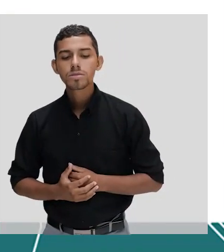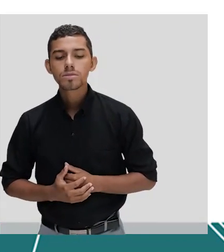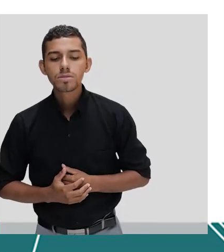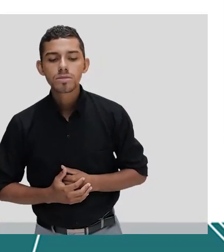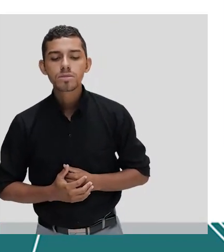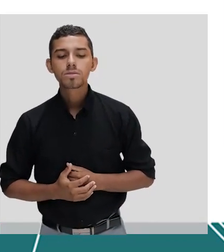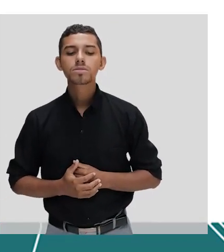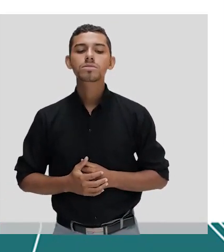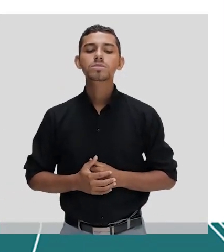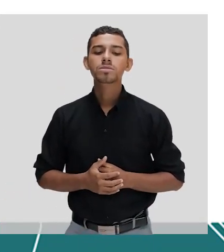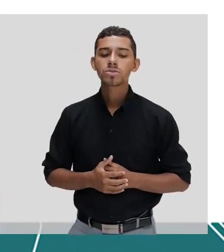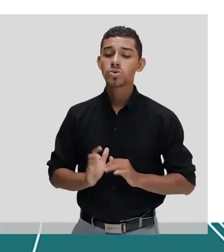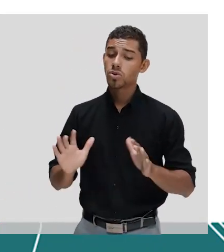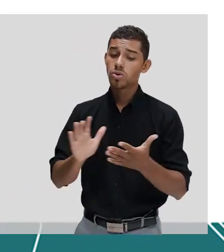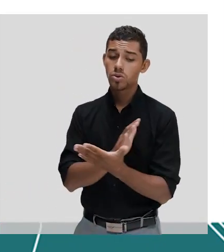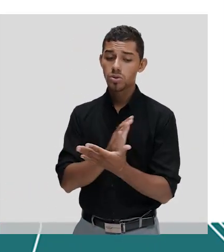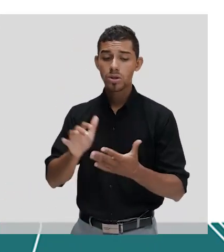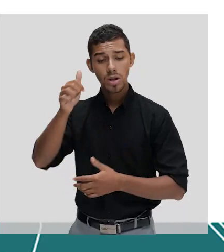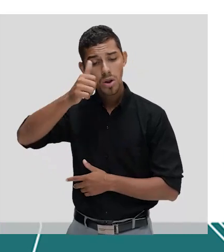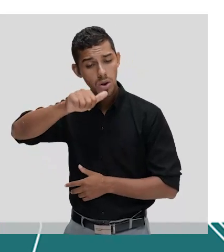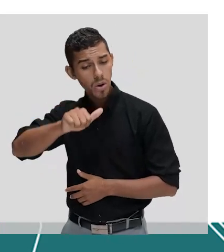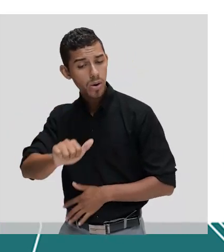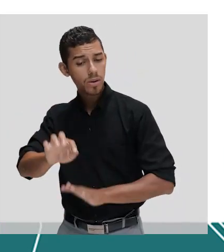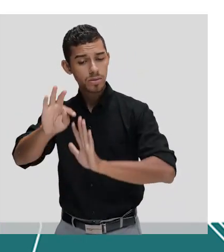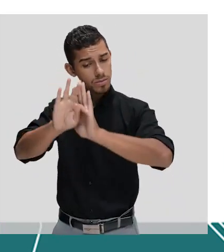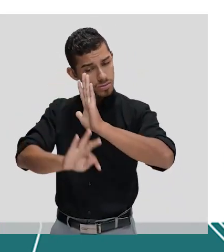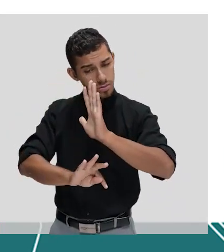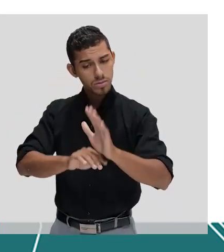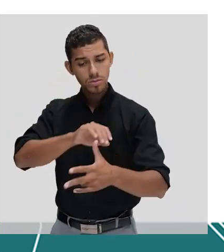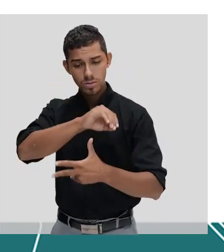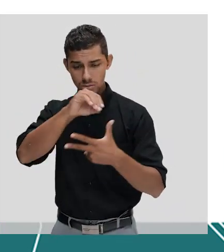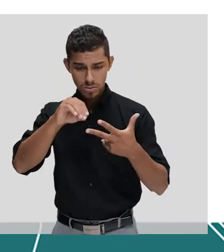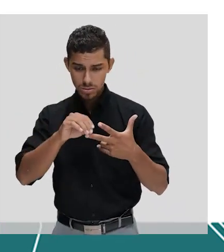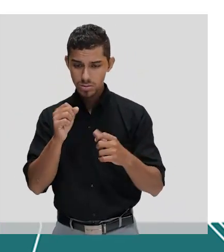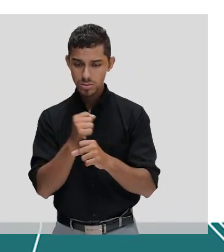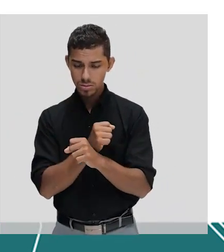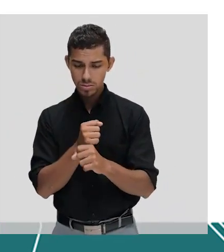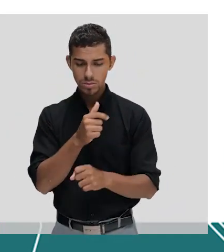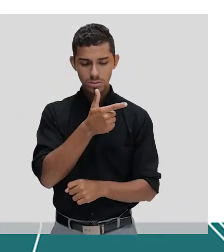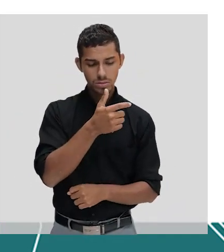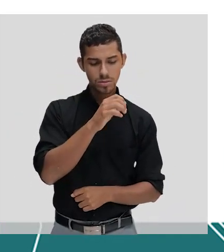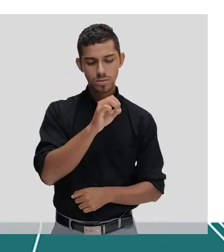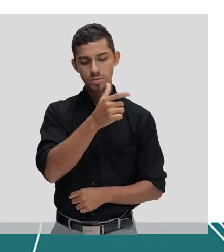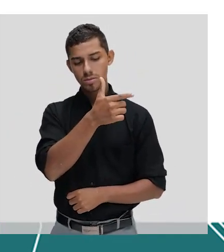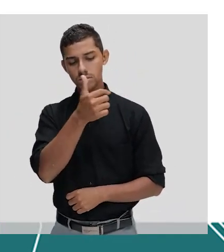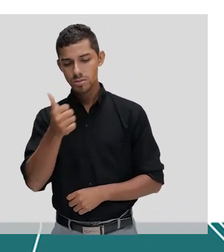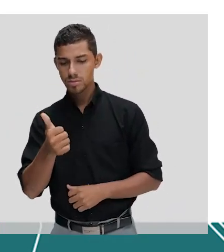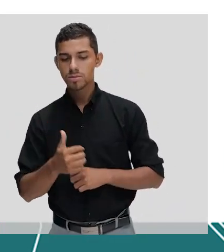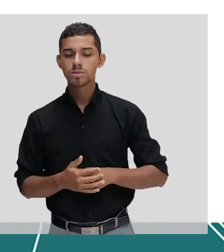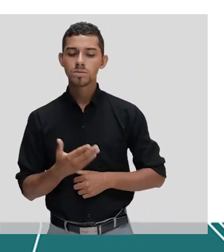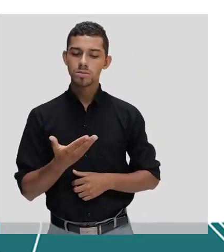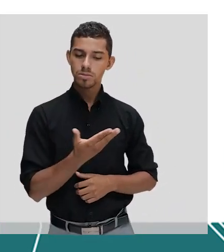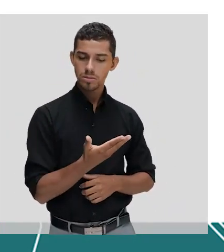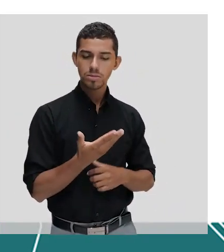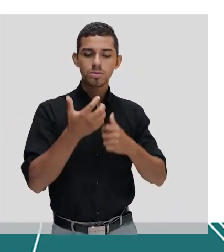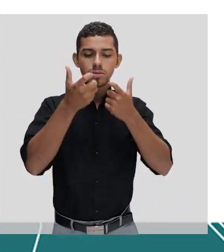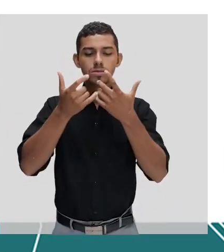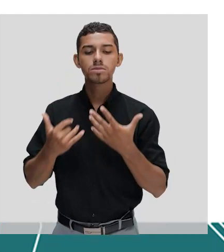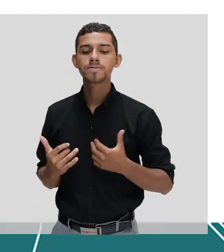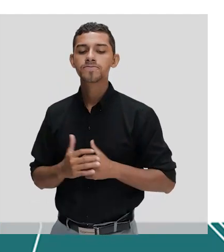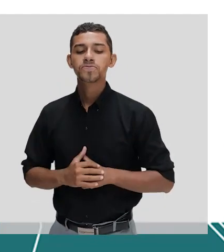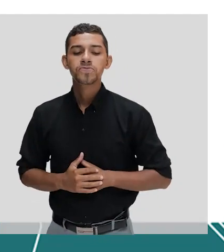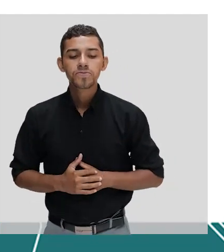aqui analisando alguns textos do Enem, que foi já desse Enem, do último Enem de 2021, que diz